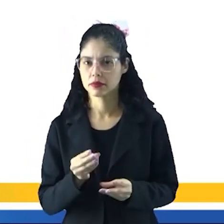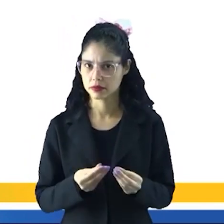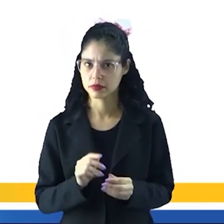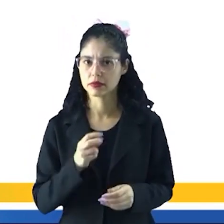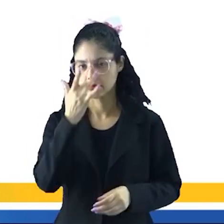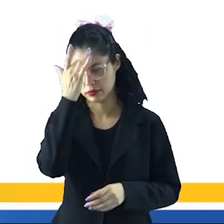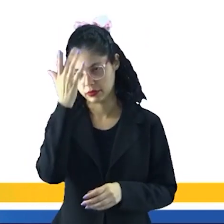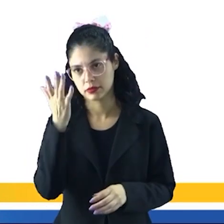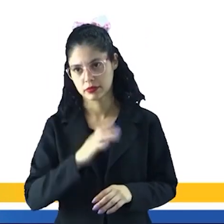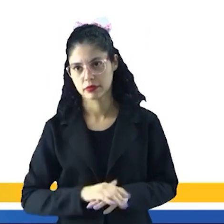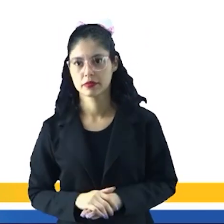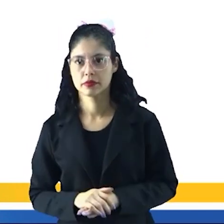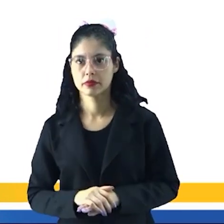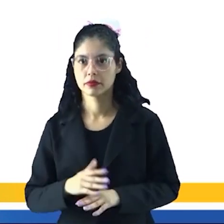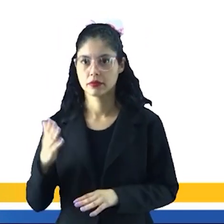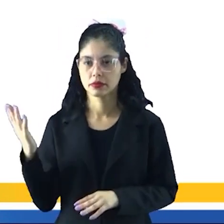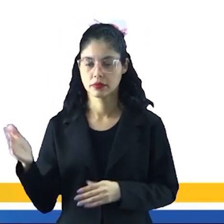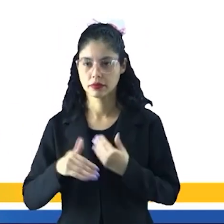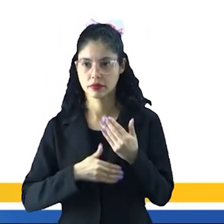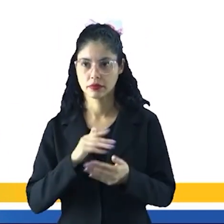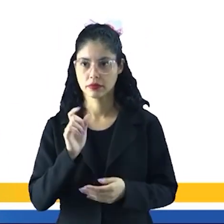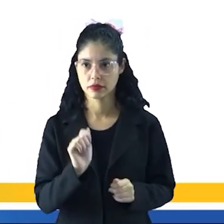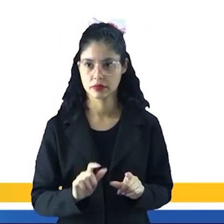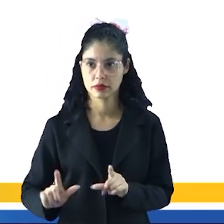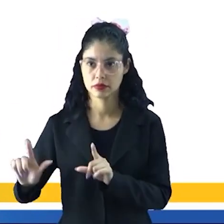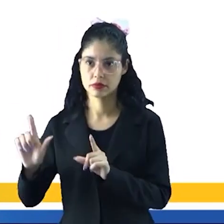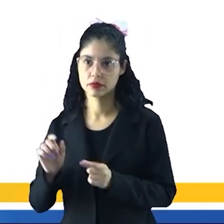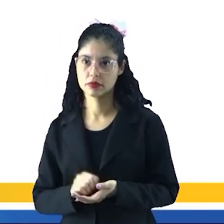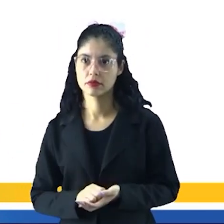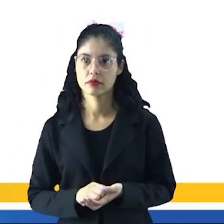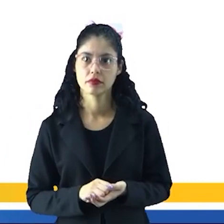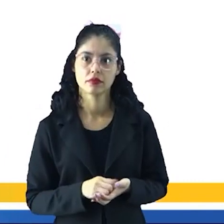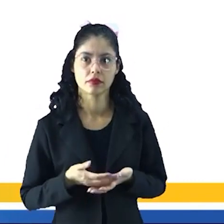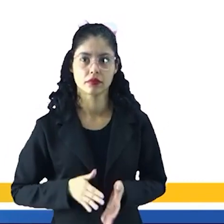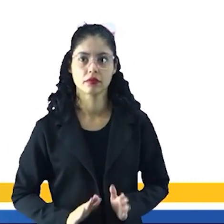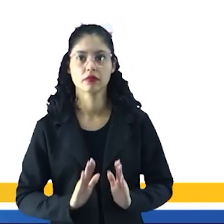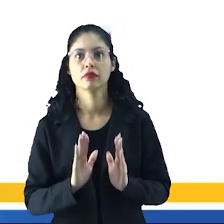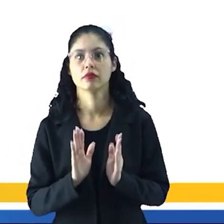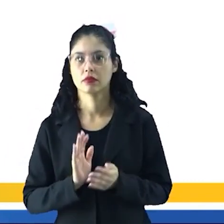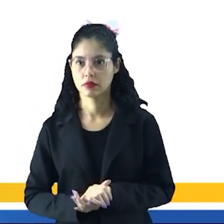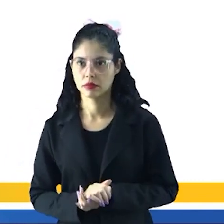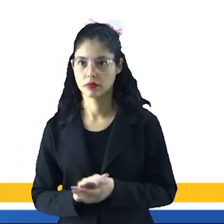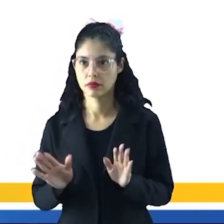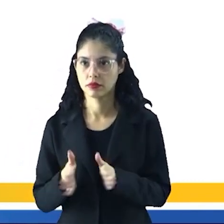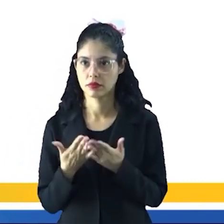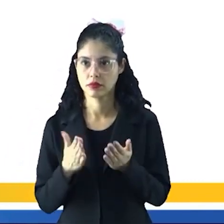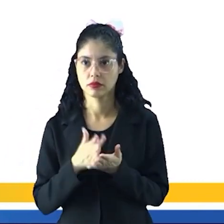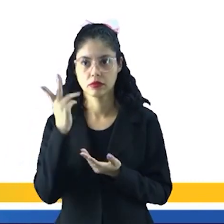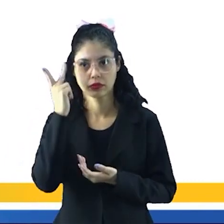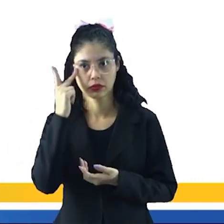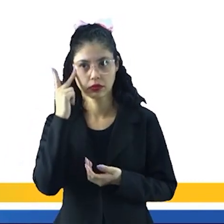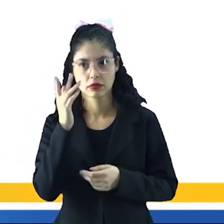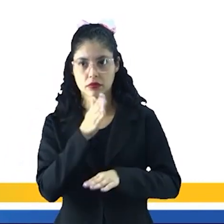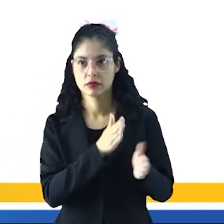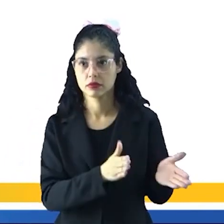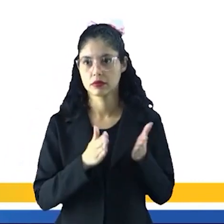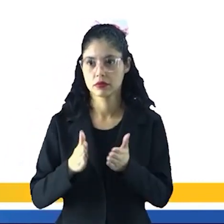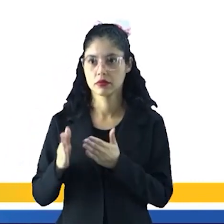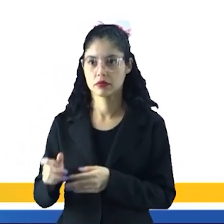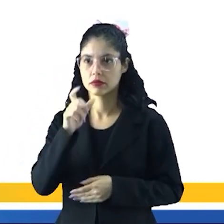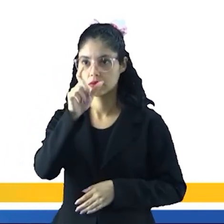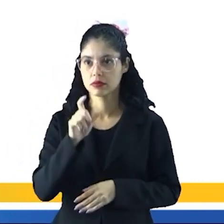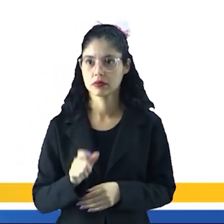manipular facilmente. E aqui nesse próximo slide eu falo um pouquinho sobre ele. Ele nasceu, né, na pobreza de São Paulo